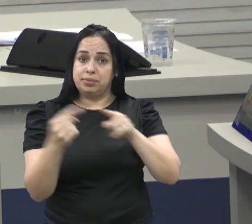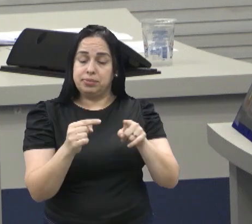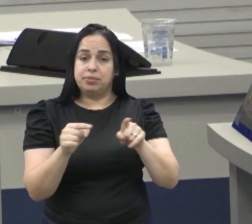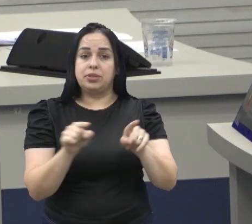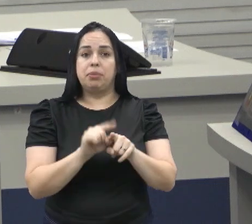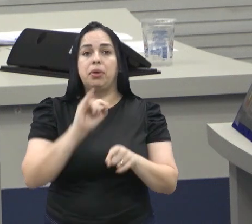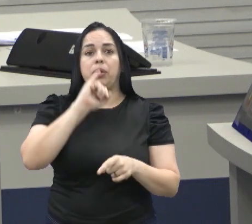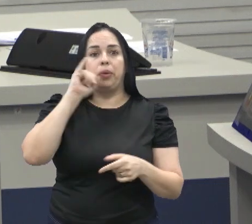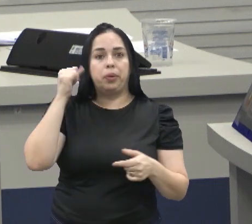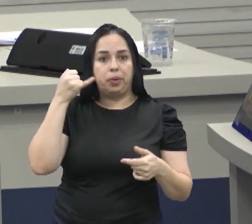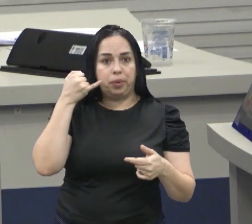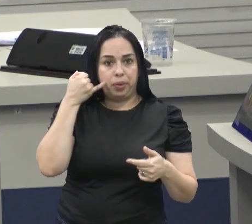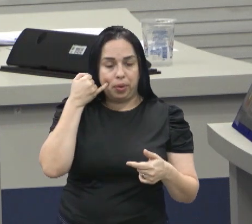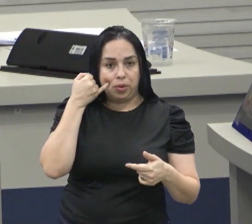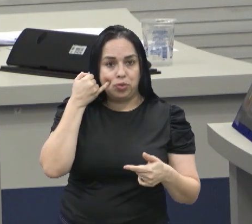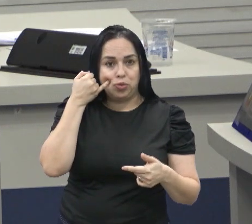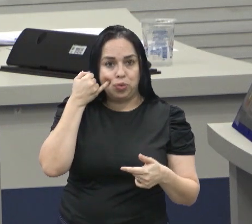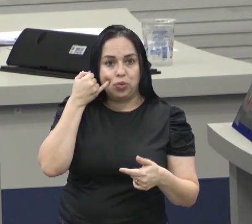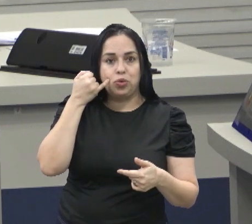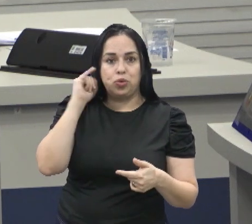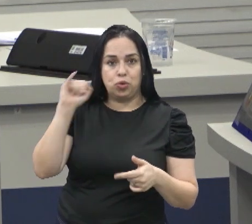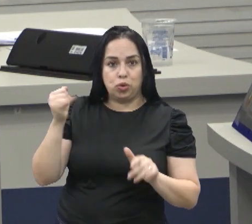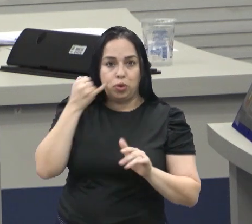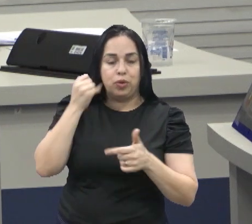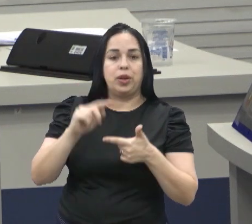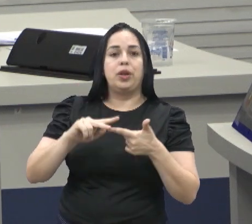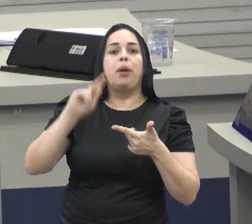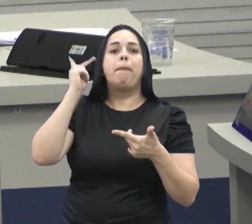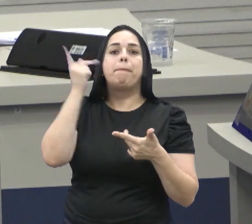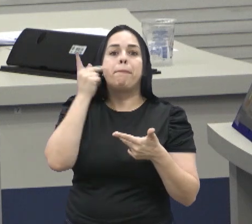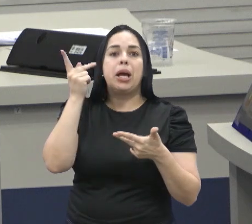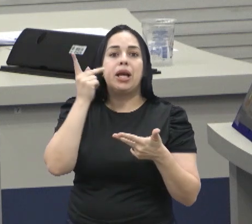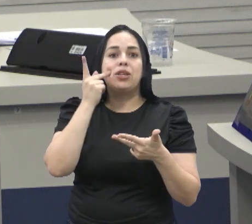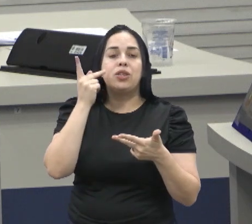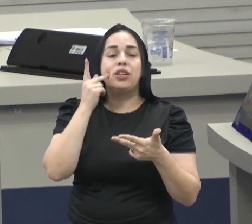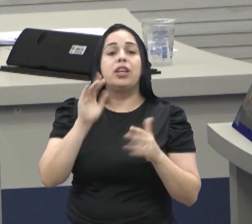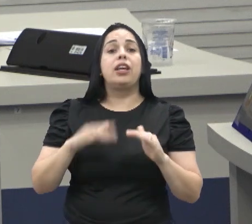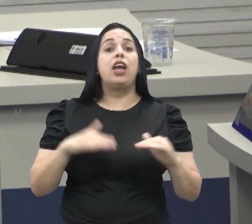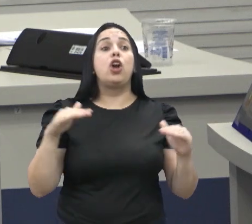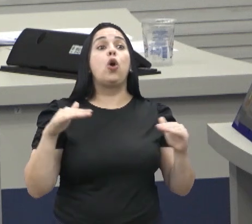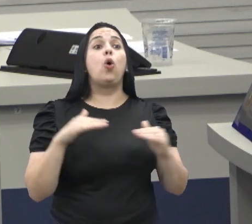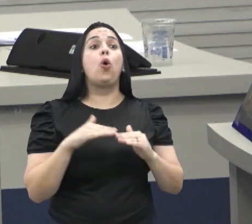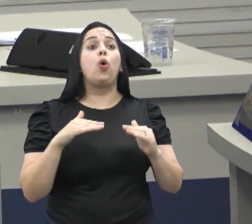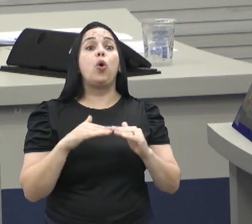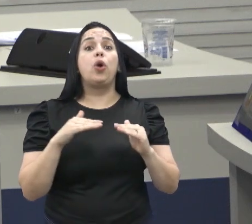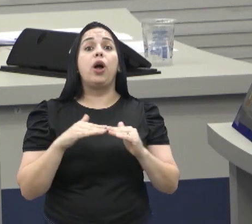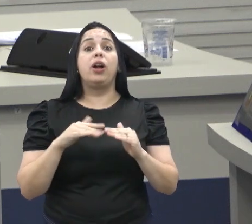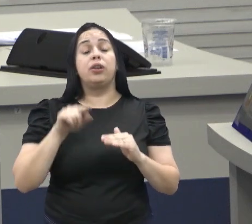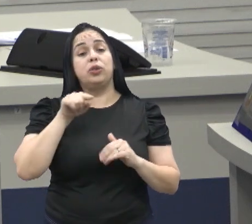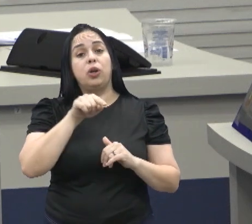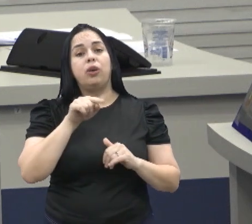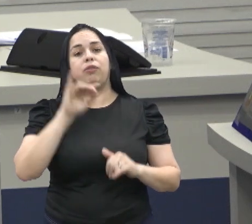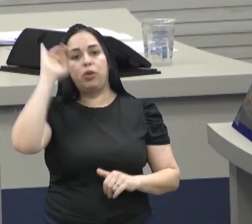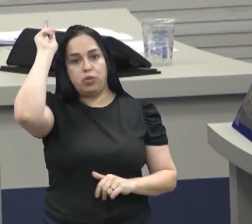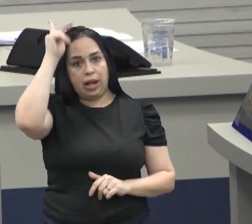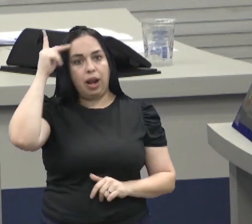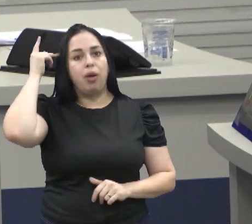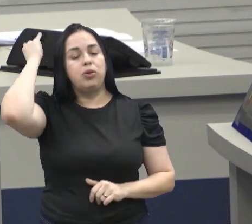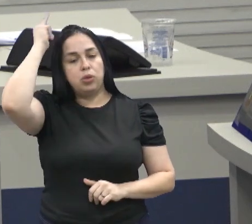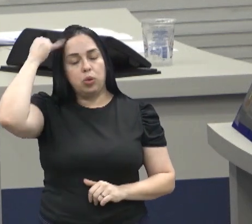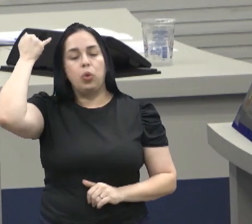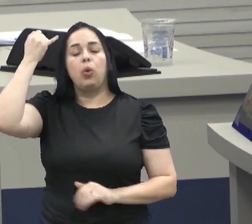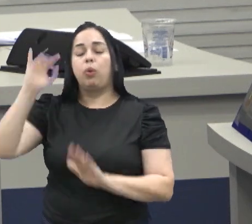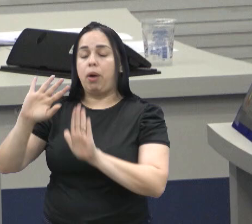Juvenil, que foi o relator, Patrick Scuti, e quem votou favorável da nossa emenda foi o Zé Cláudio.